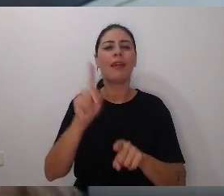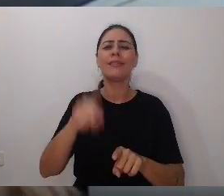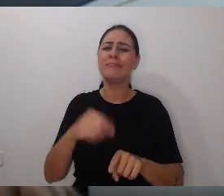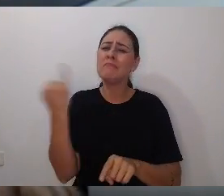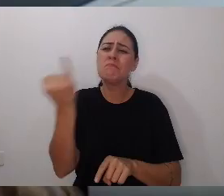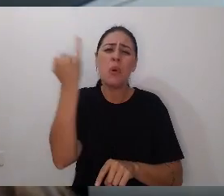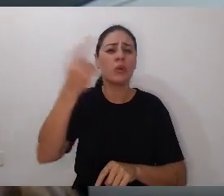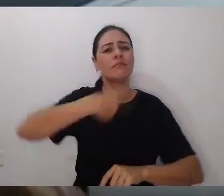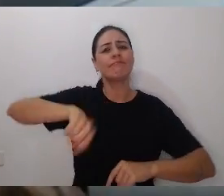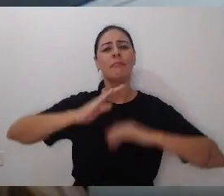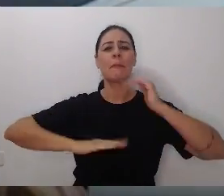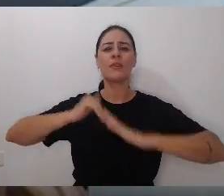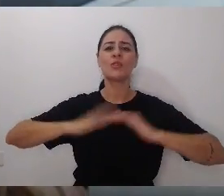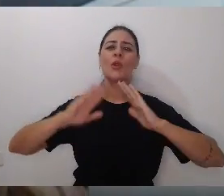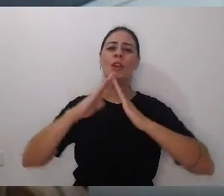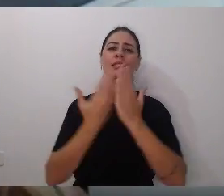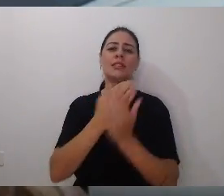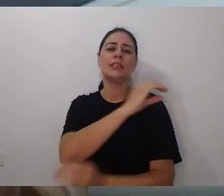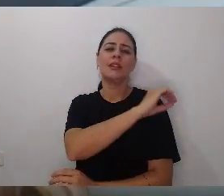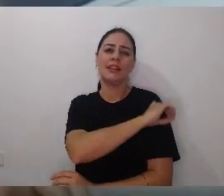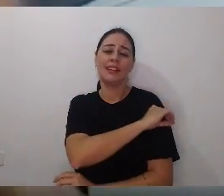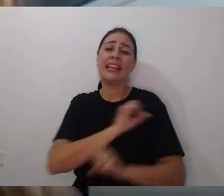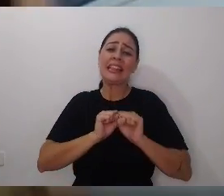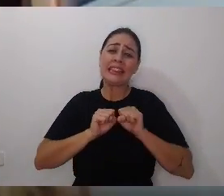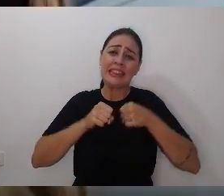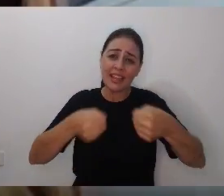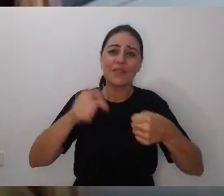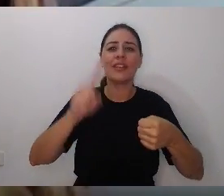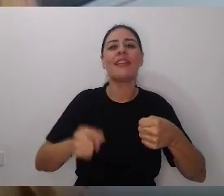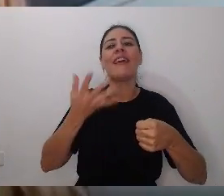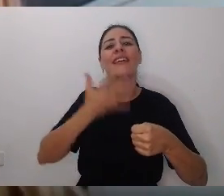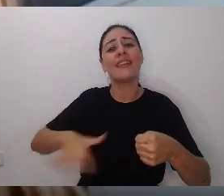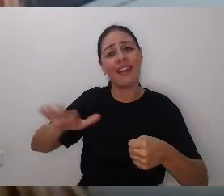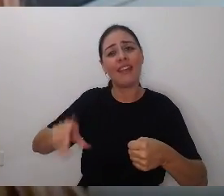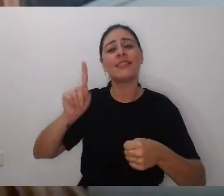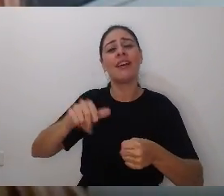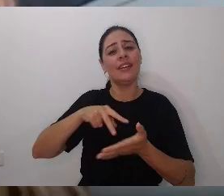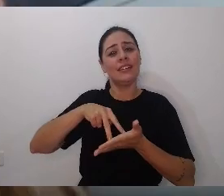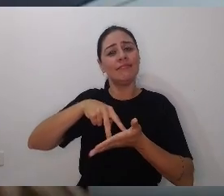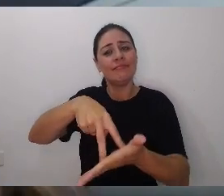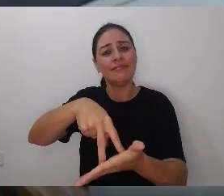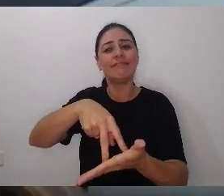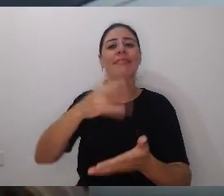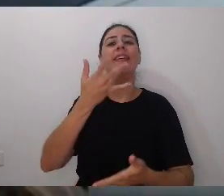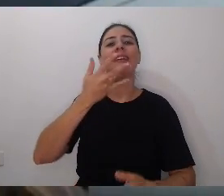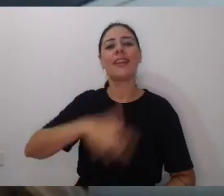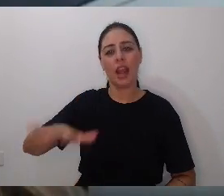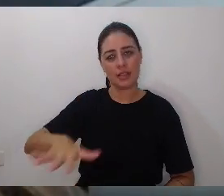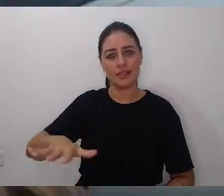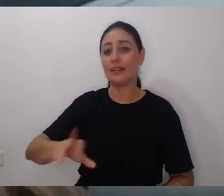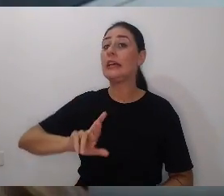né? Durante esse período de atividades remotas. Você falou também, Luísa, de algo muito importante, e que a gente,